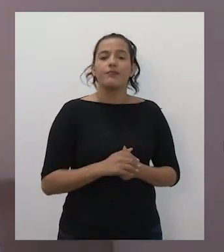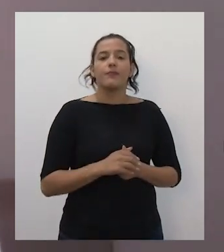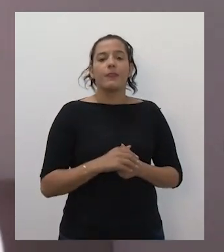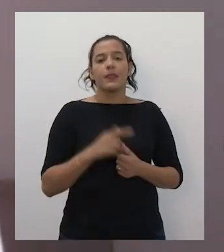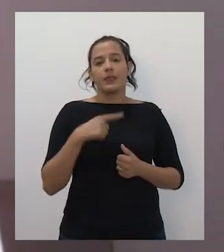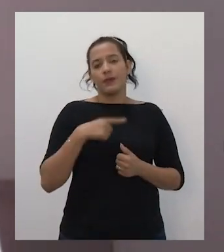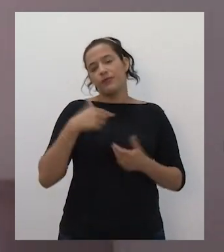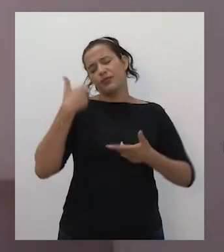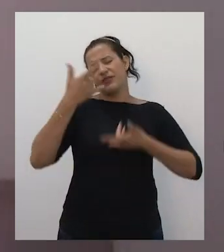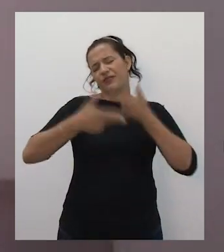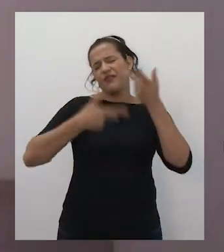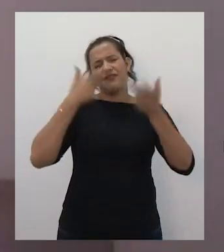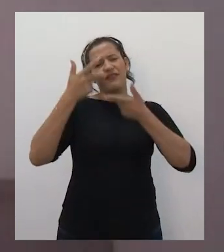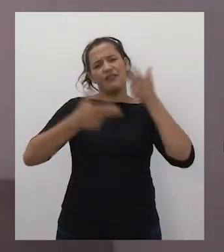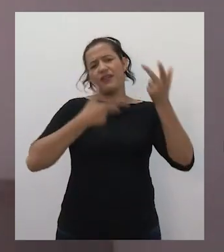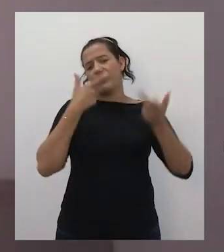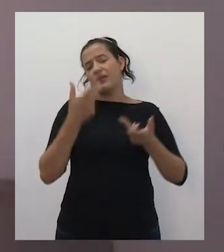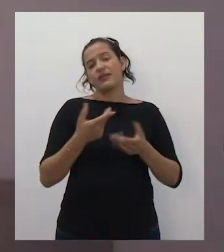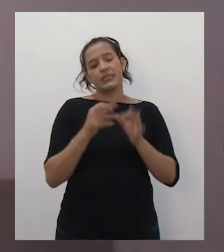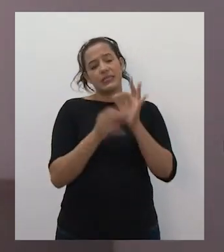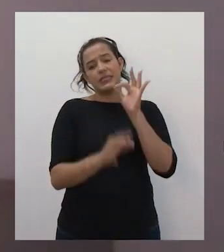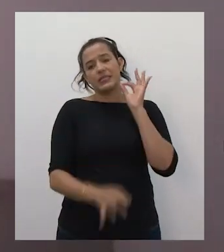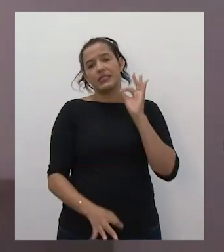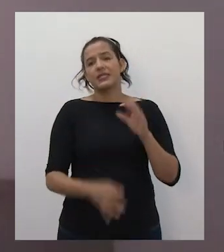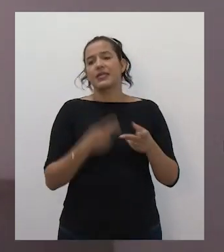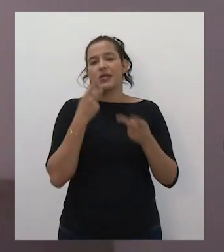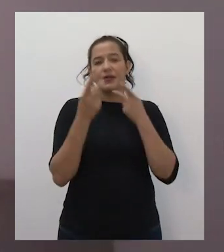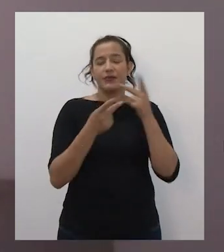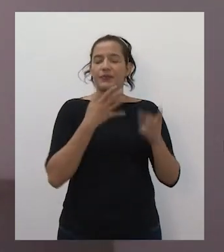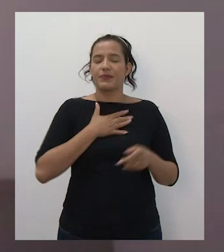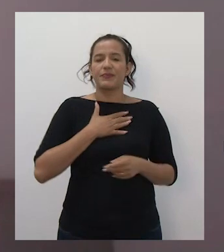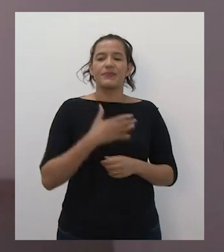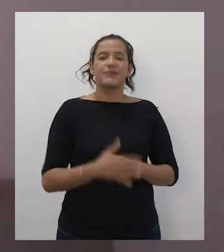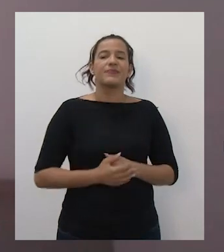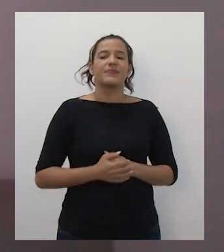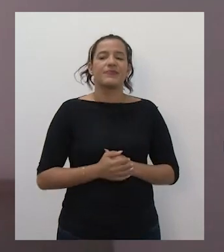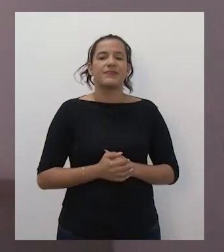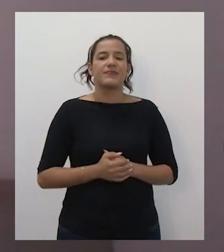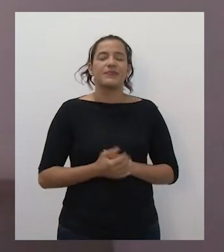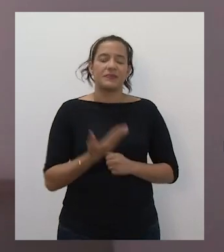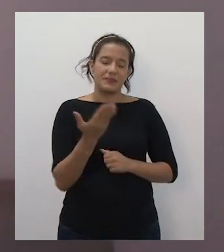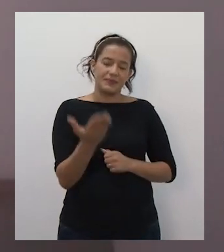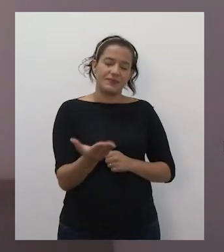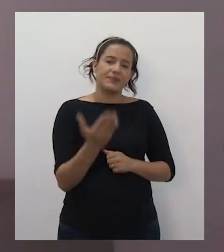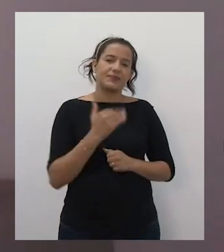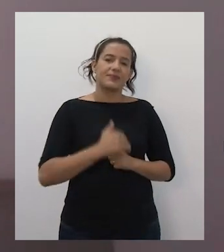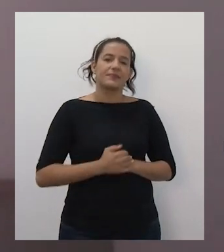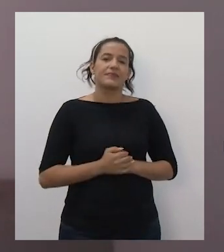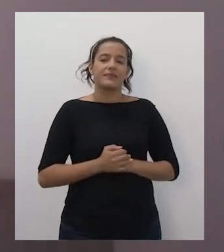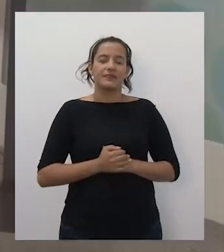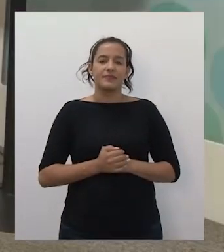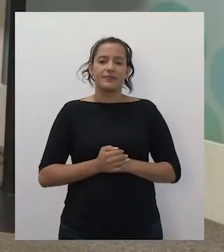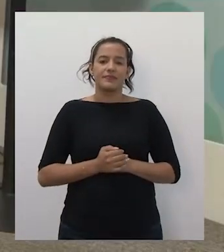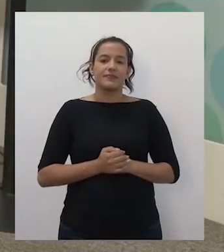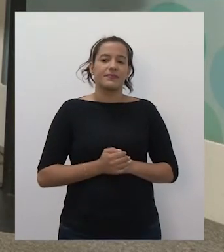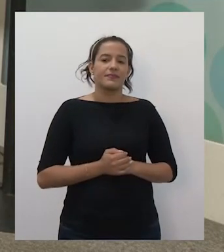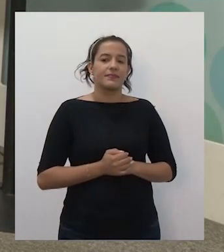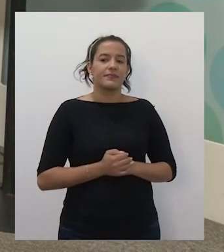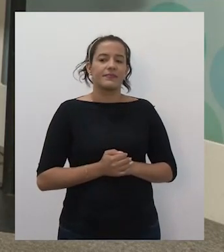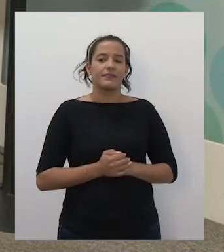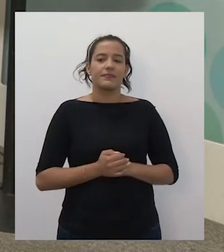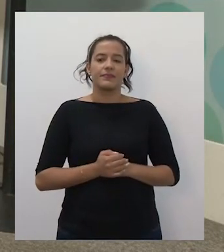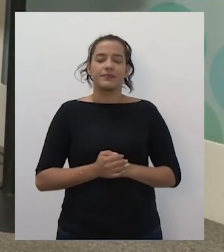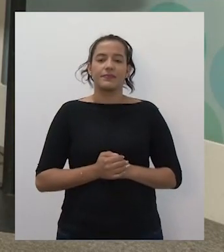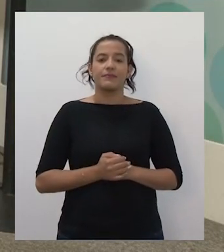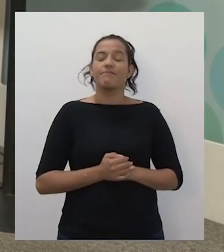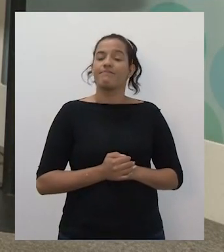muito tempo aqui falando dele, que vocês já perceberam que eu sou tagarela, né? Passo a palavra, Tânia. Imagina,